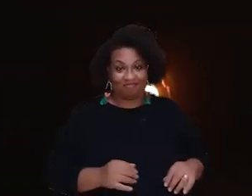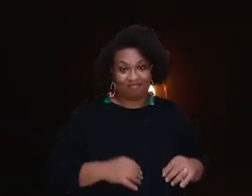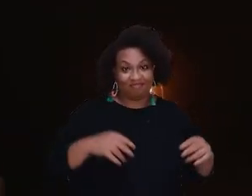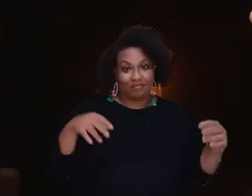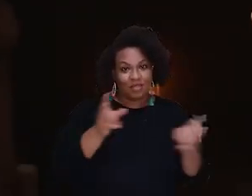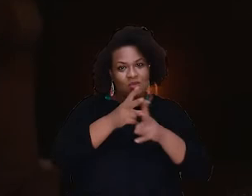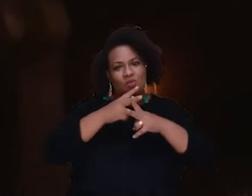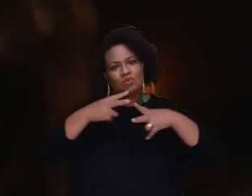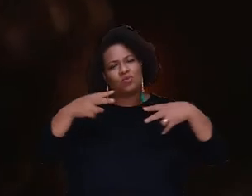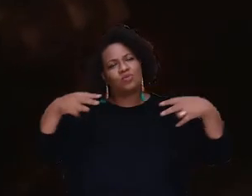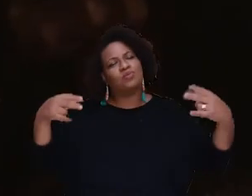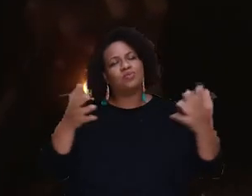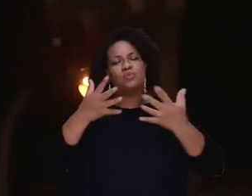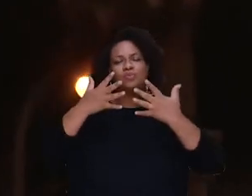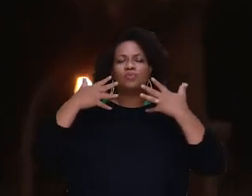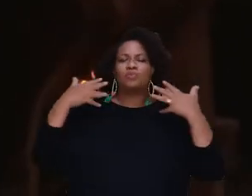e o vento vai me